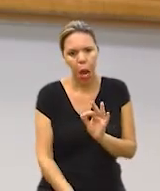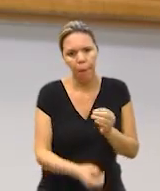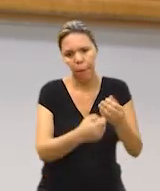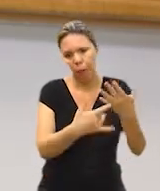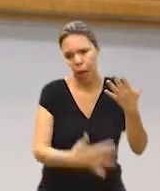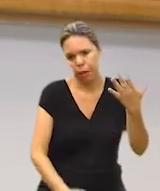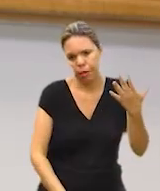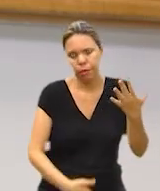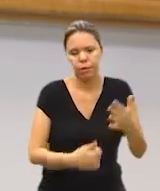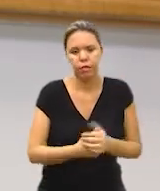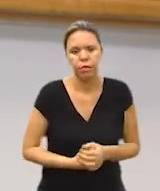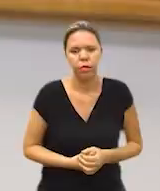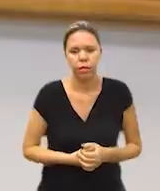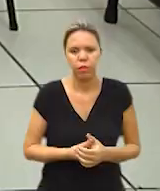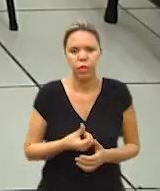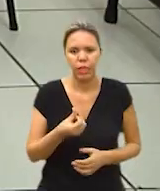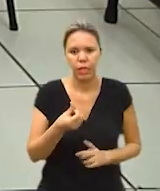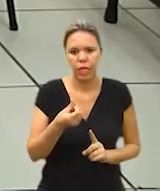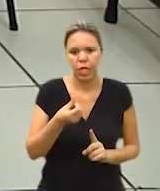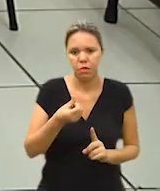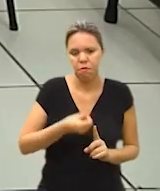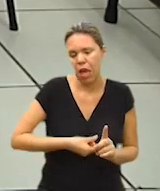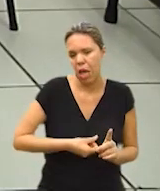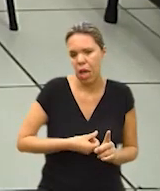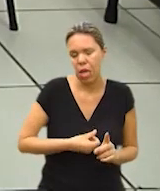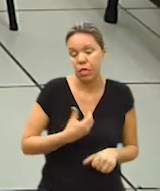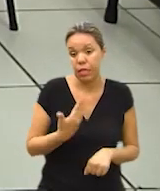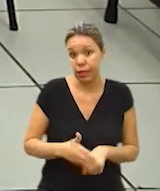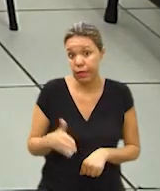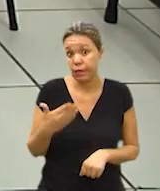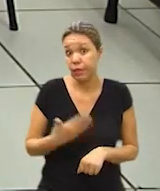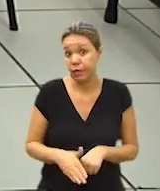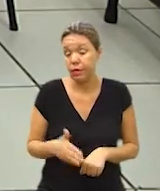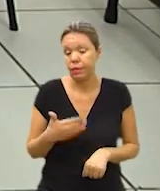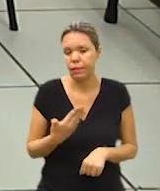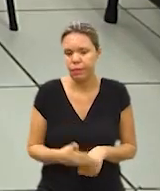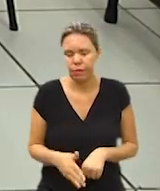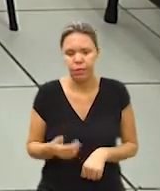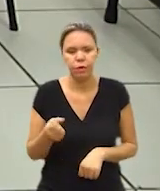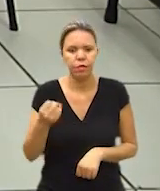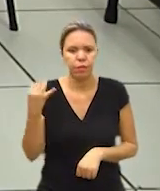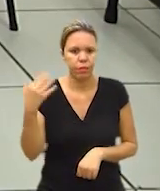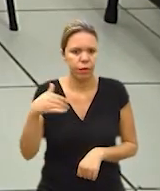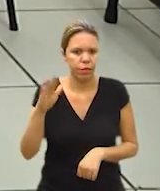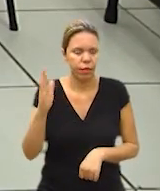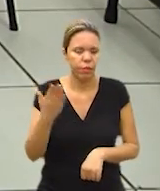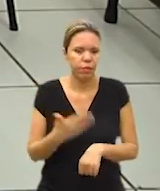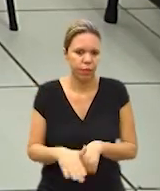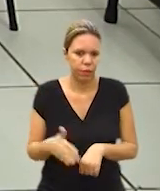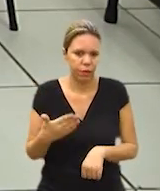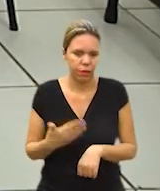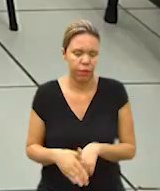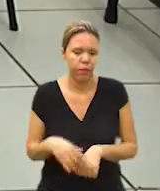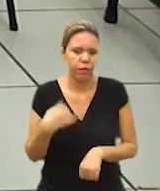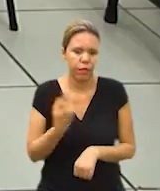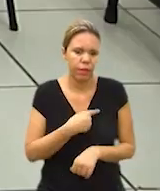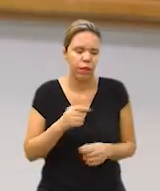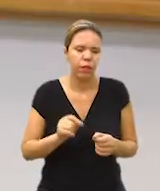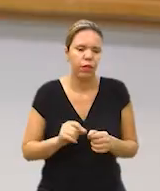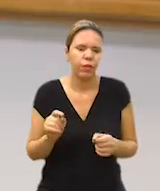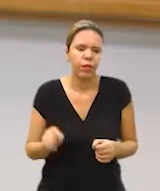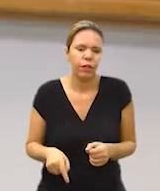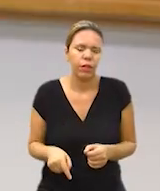assim, de 6 meses. E praticar, né, professoras? E praticar. Quanto praticar. Mais fizer, né, a gente fala aqui